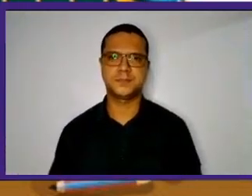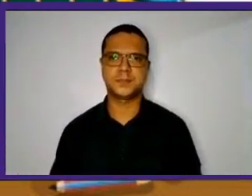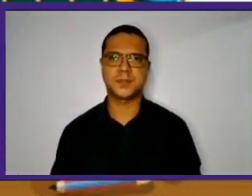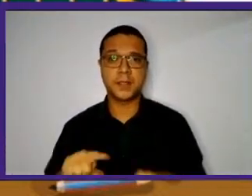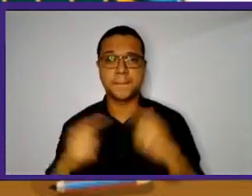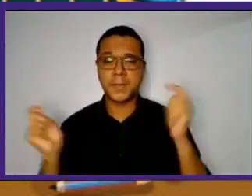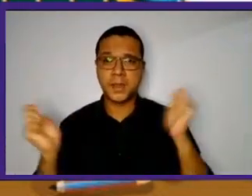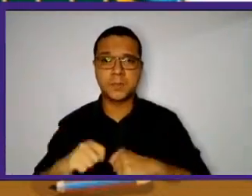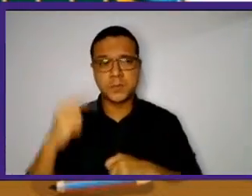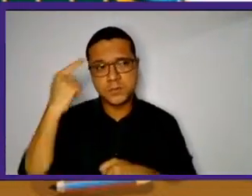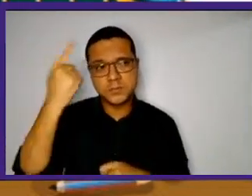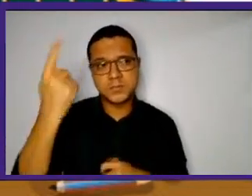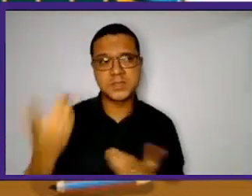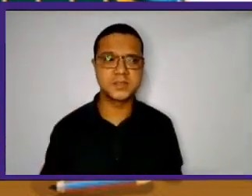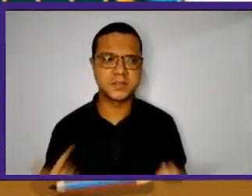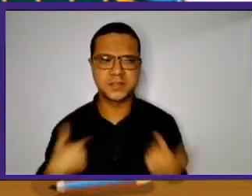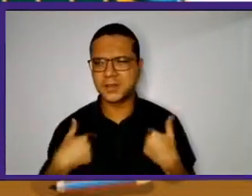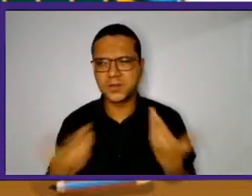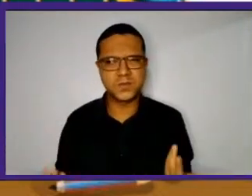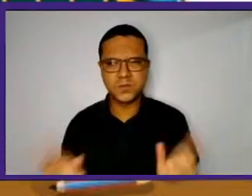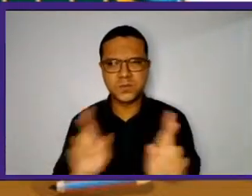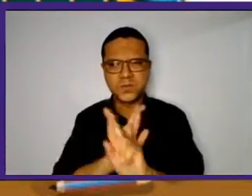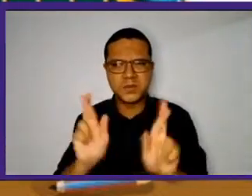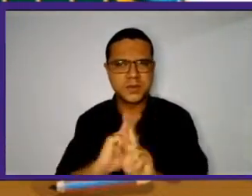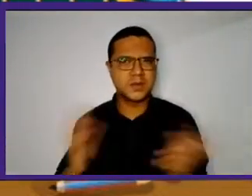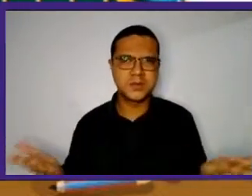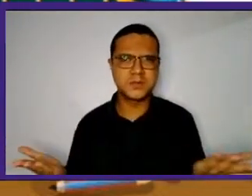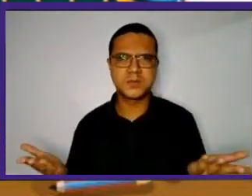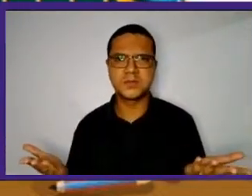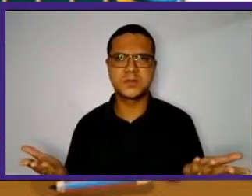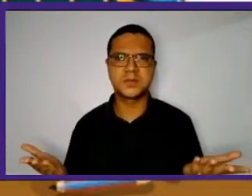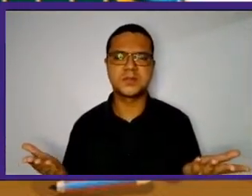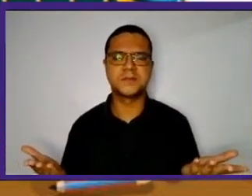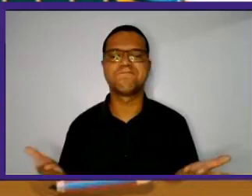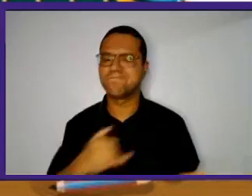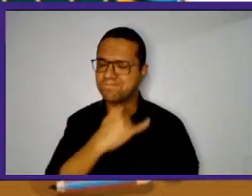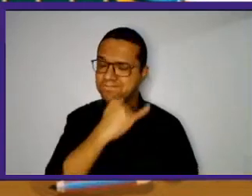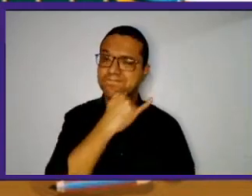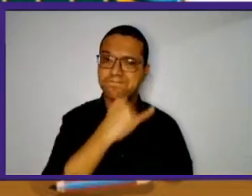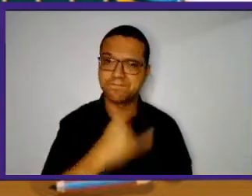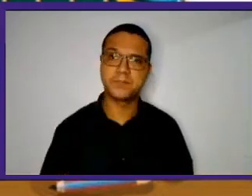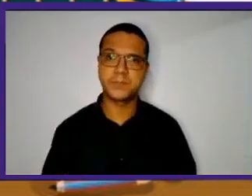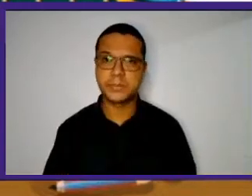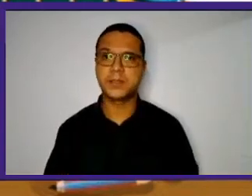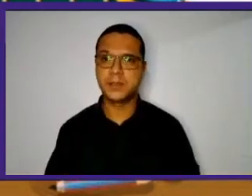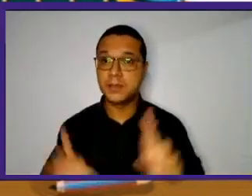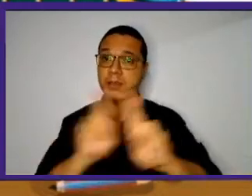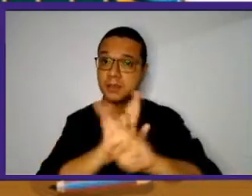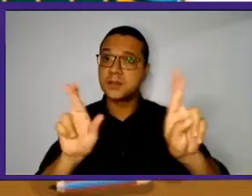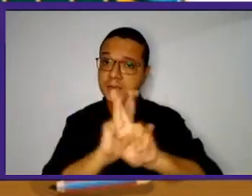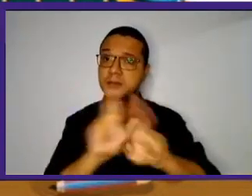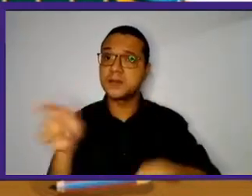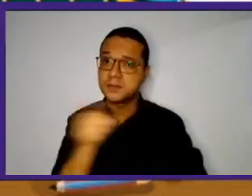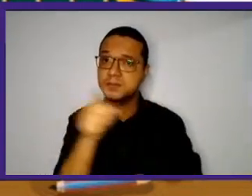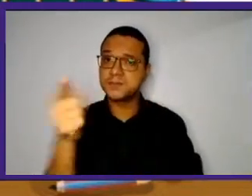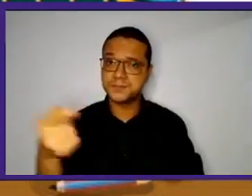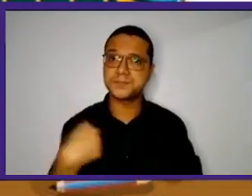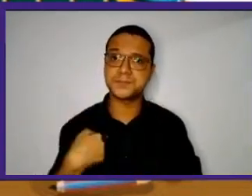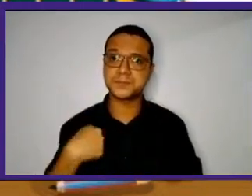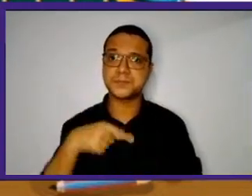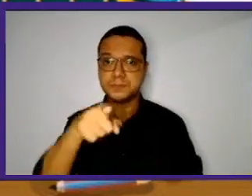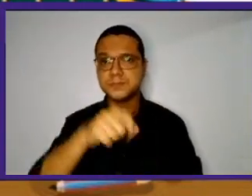Mas aí você pode pensar, mas ué, isso não tem nada a ver comigo. Infelizmente tem a ver com todos nós. Por quê? Se o clima